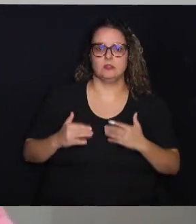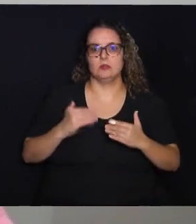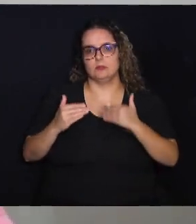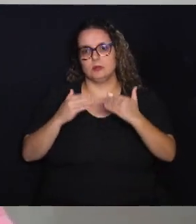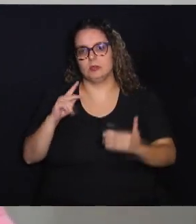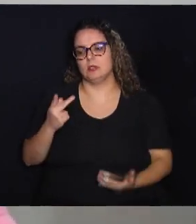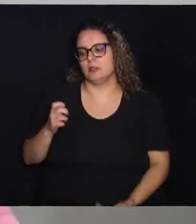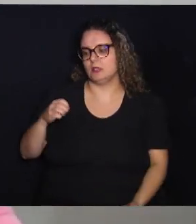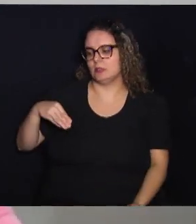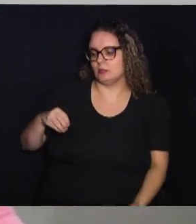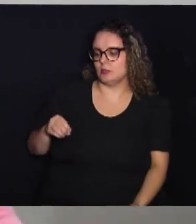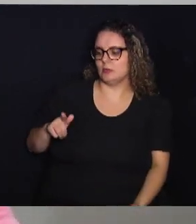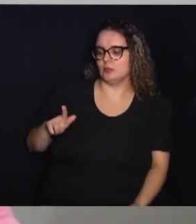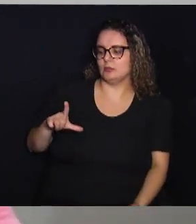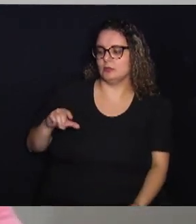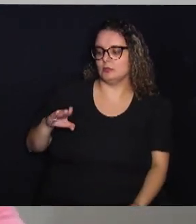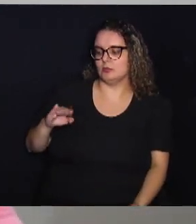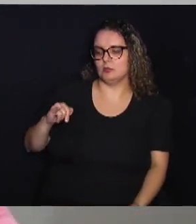a hemoglobina